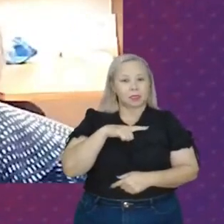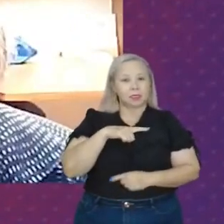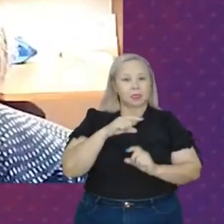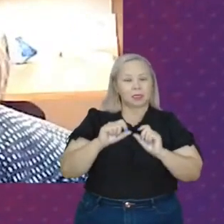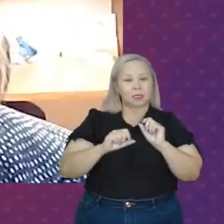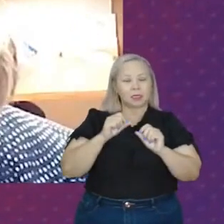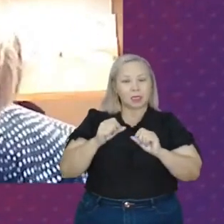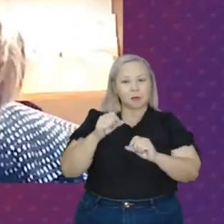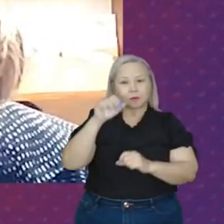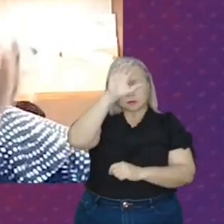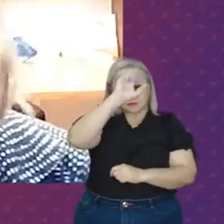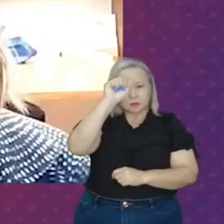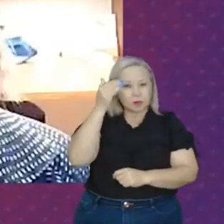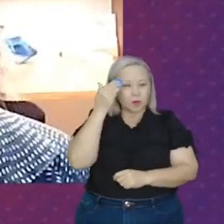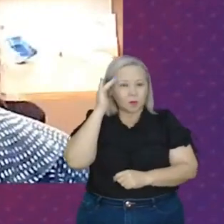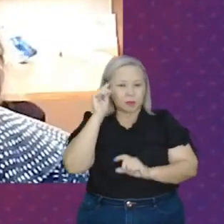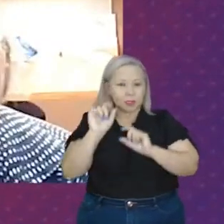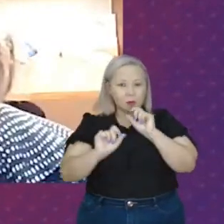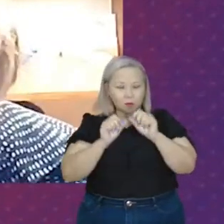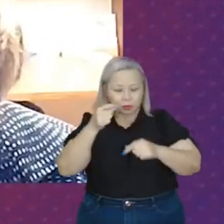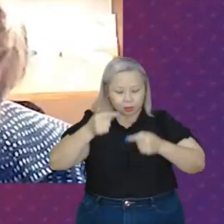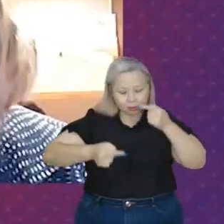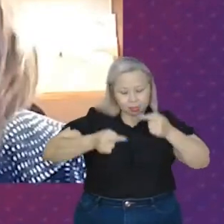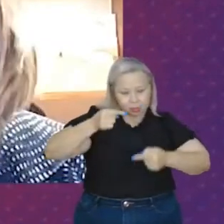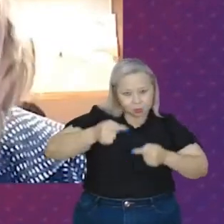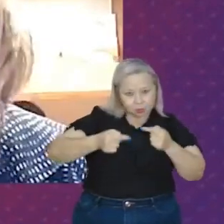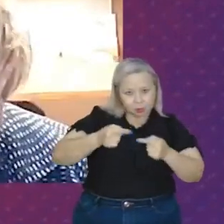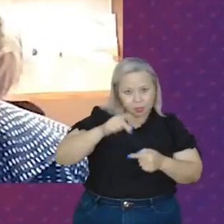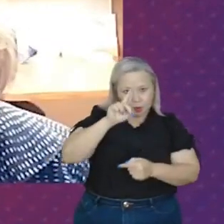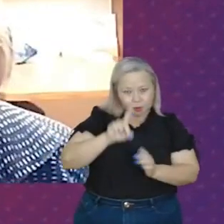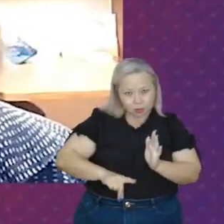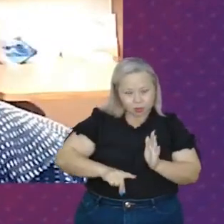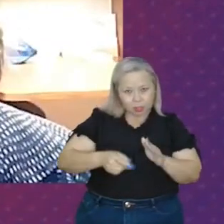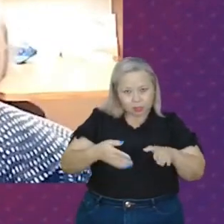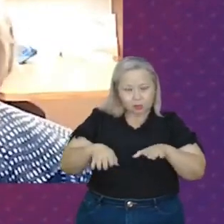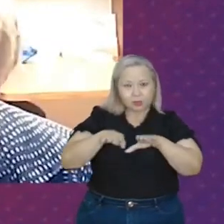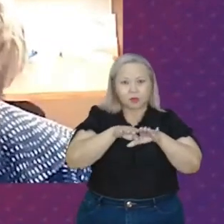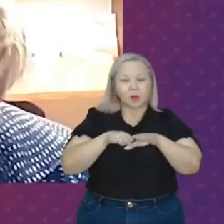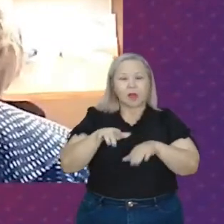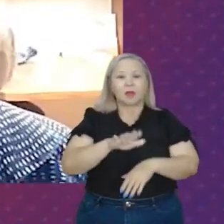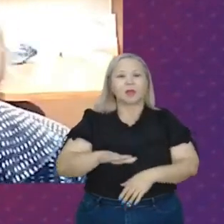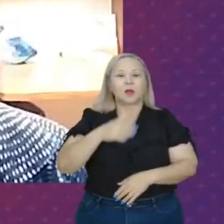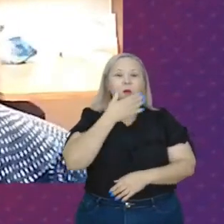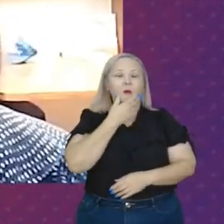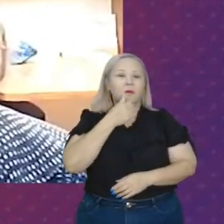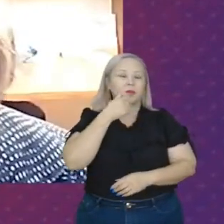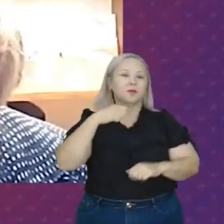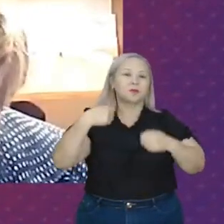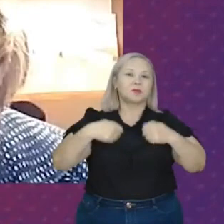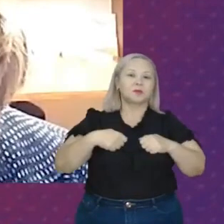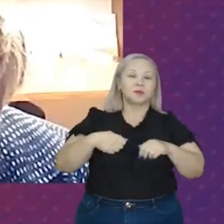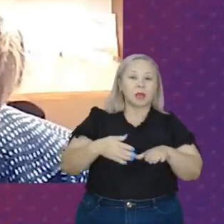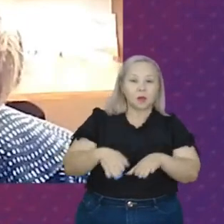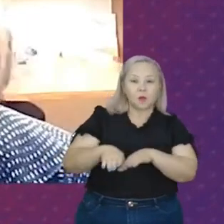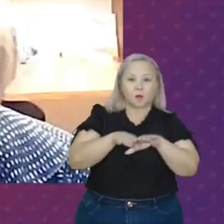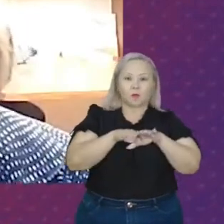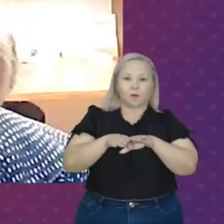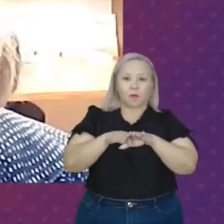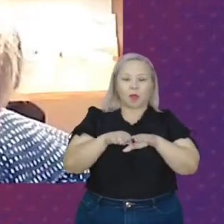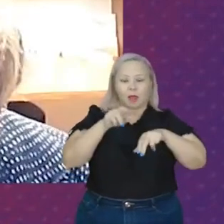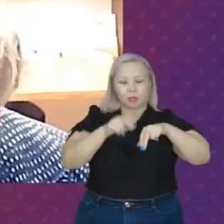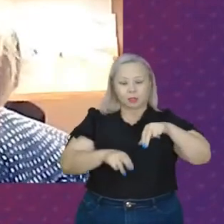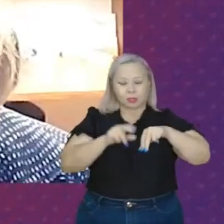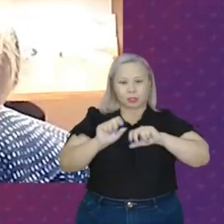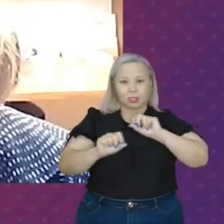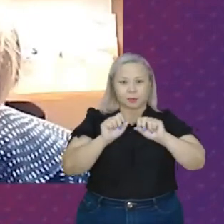uma compreensão de que a discussão de direitos iguais entre homens e mulheres, da equidade de gênero, ela não é uma